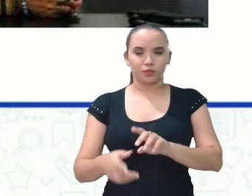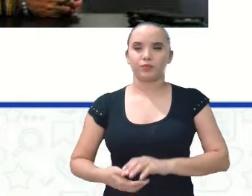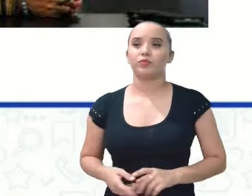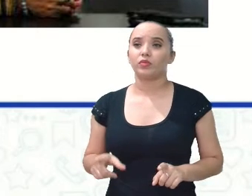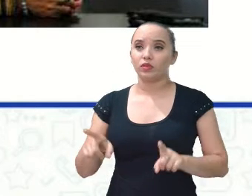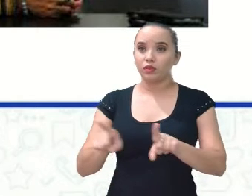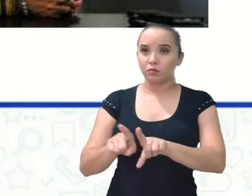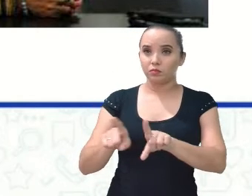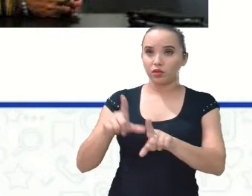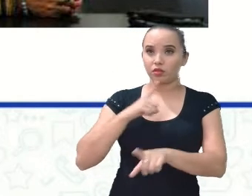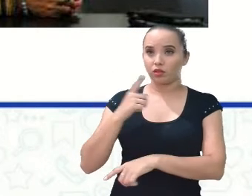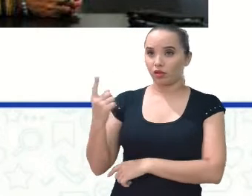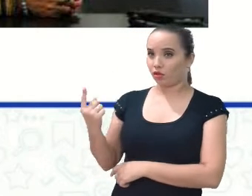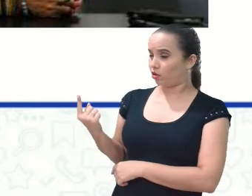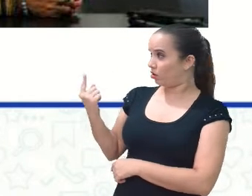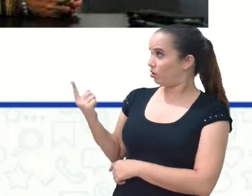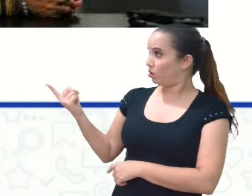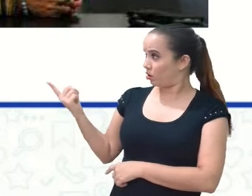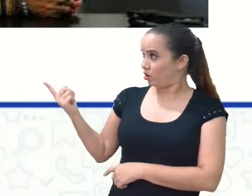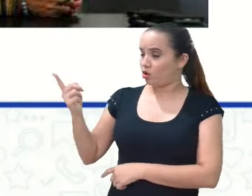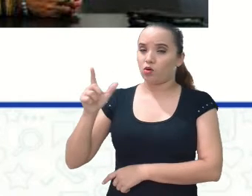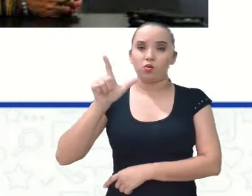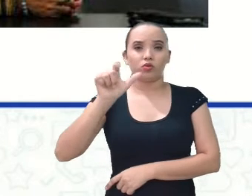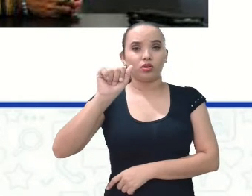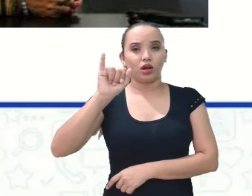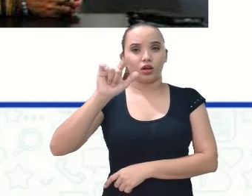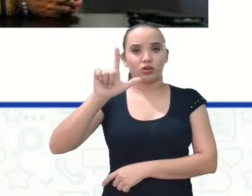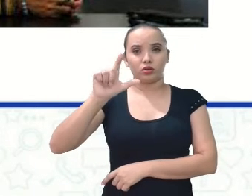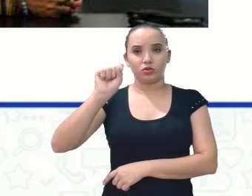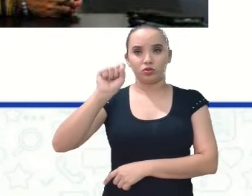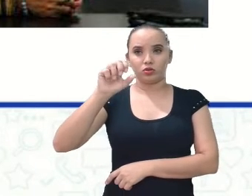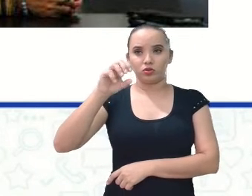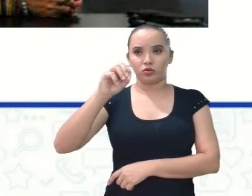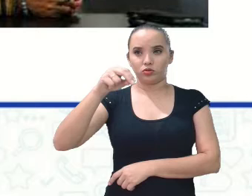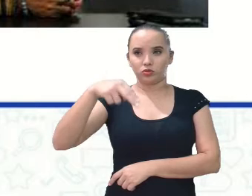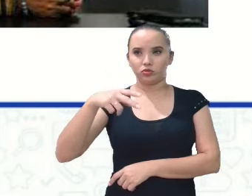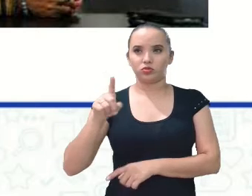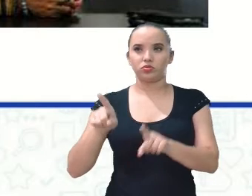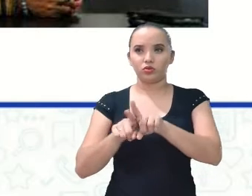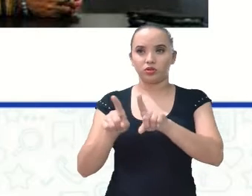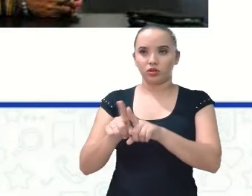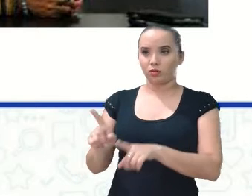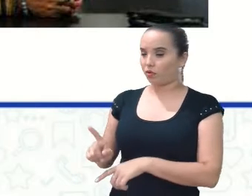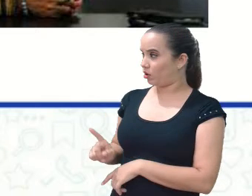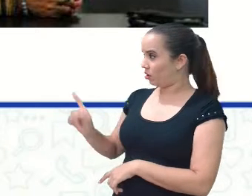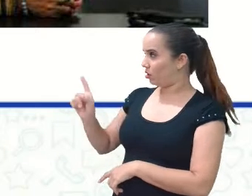nos deixou vítima da Covid, e Laerte, que são